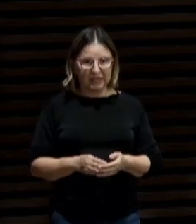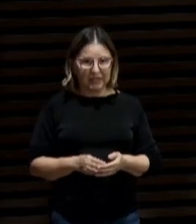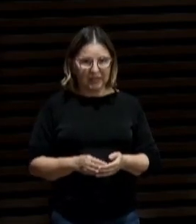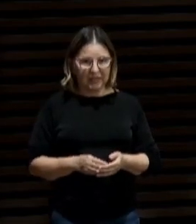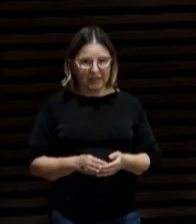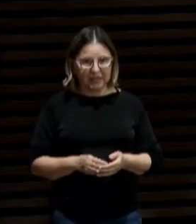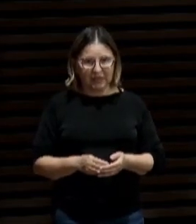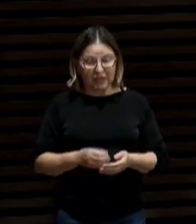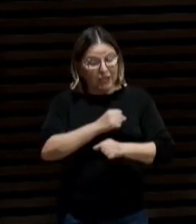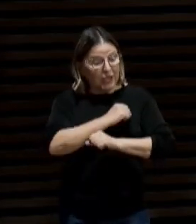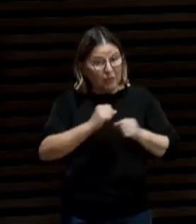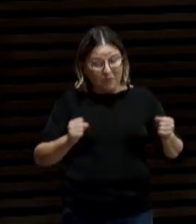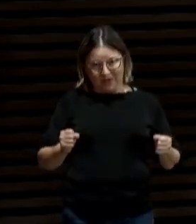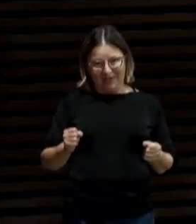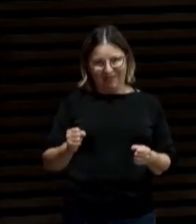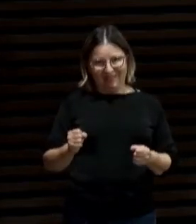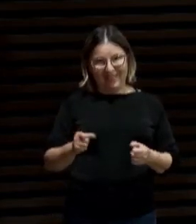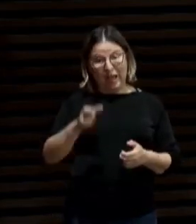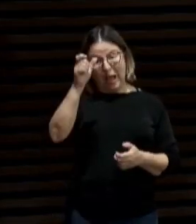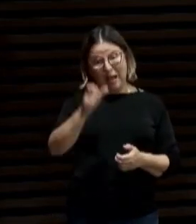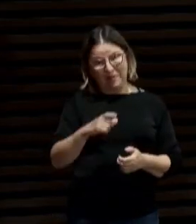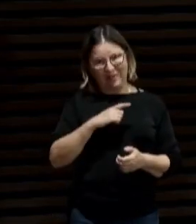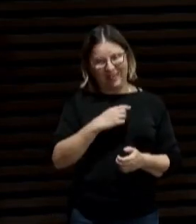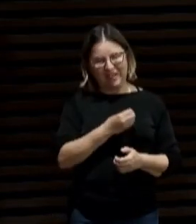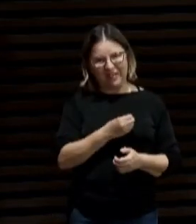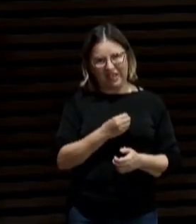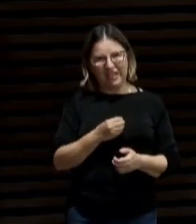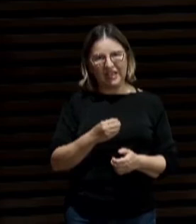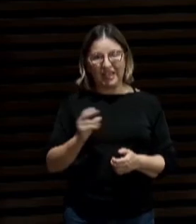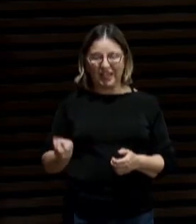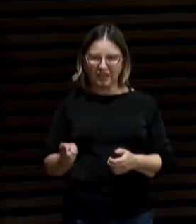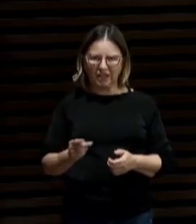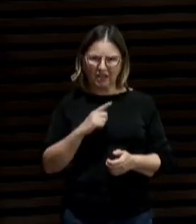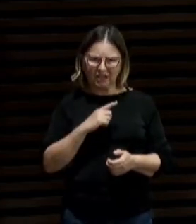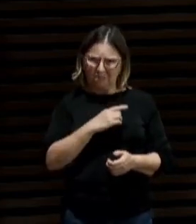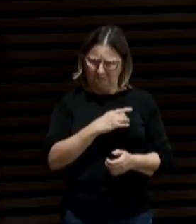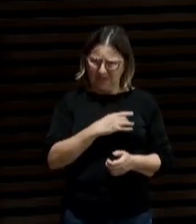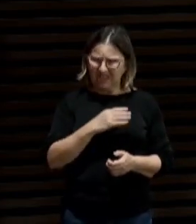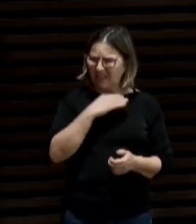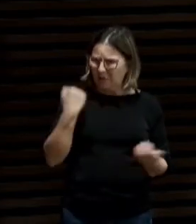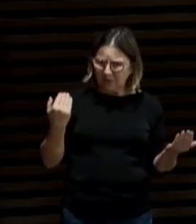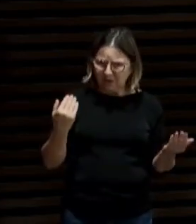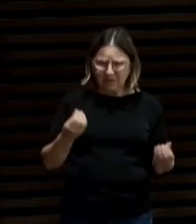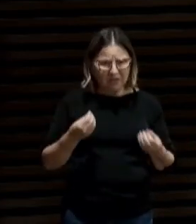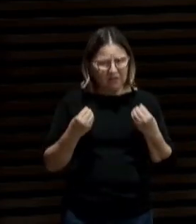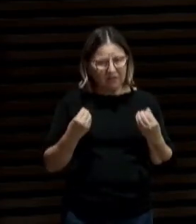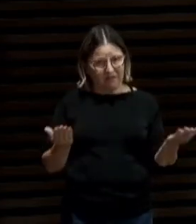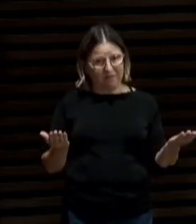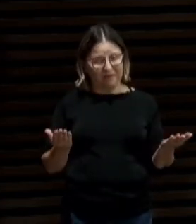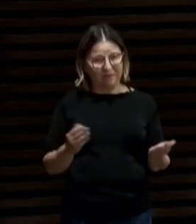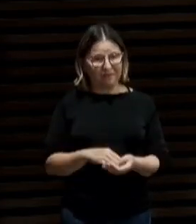morte. Veja, é uma contradição de termos. Racionalmente a conta não fecha. Então